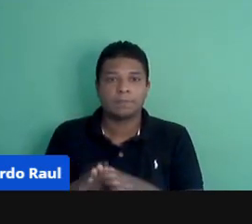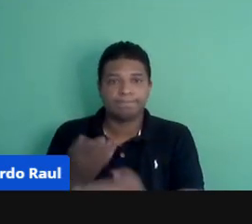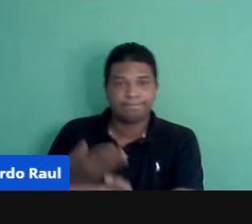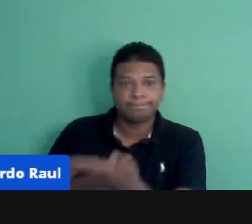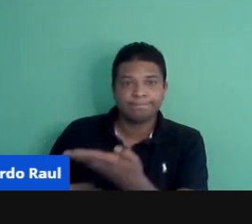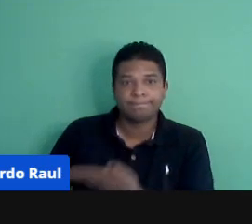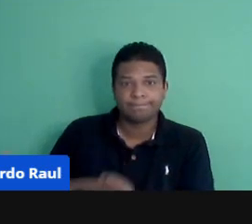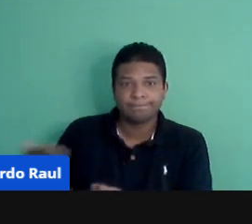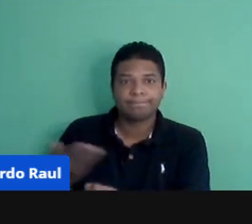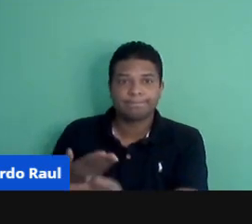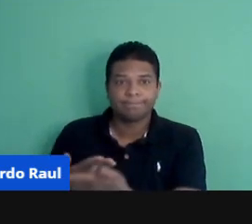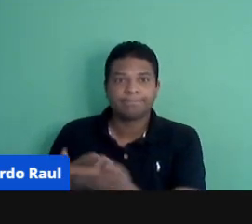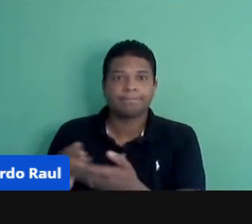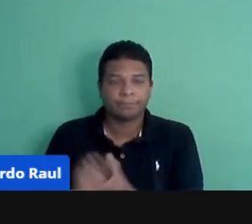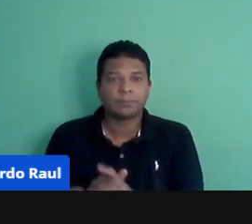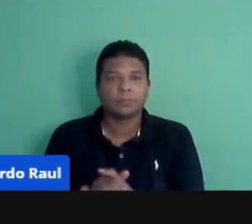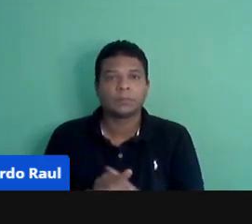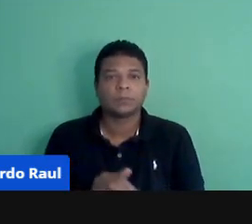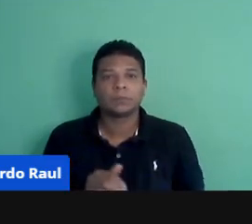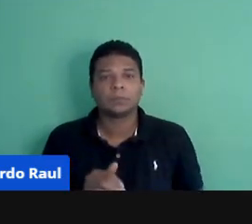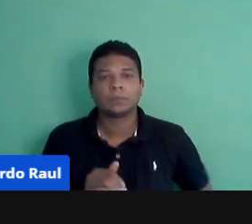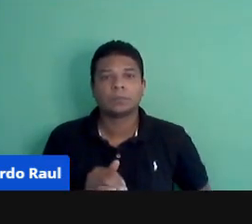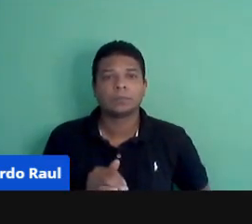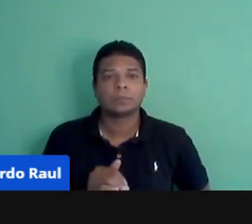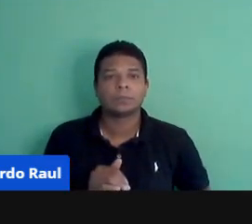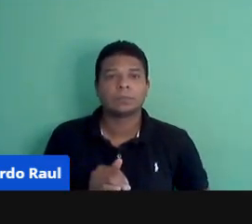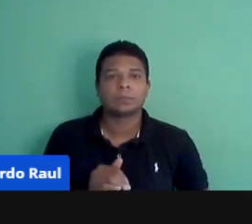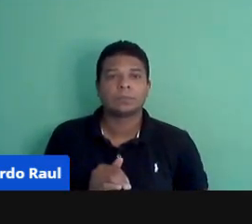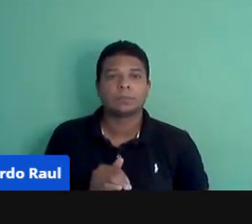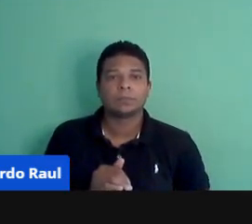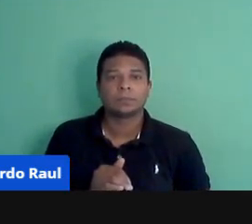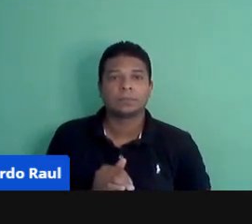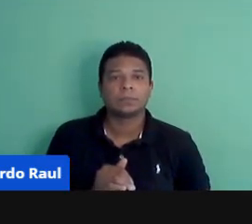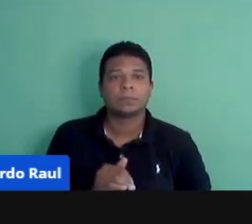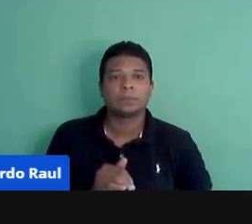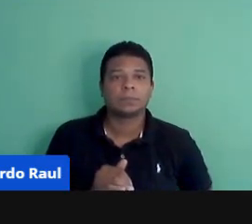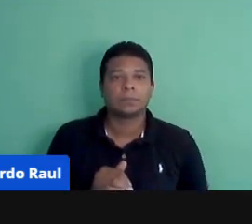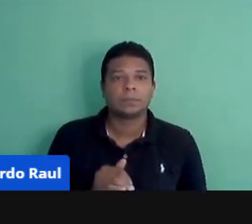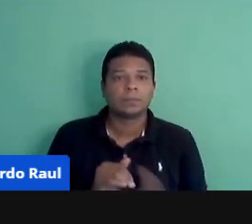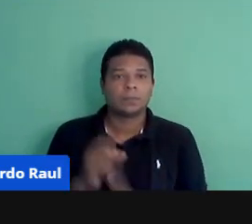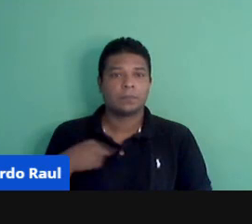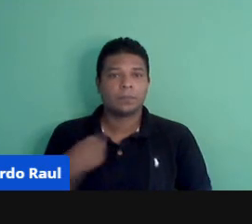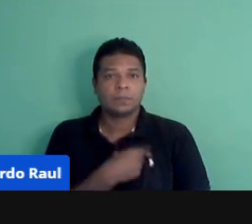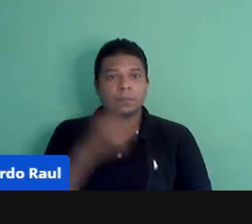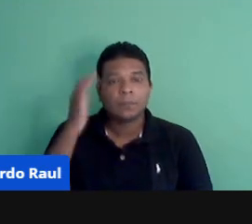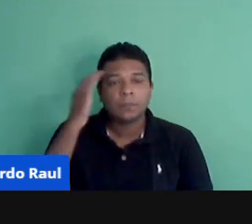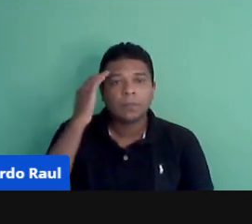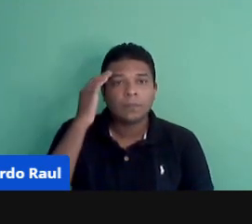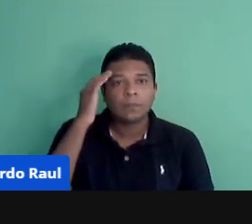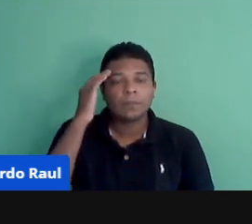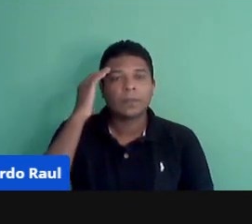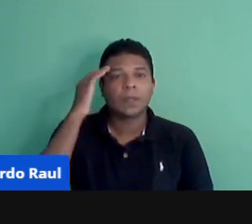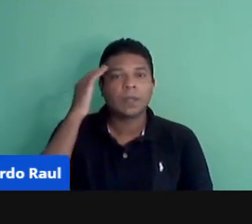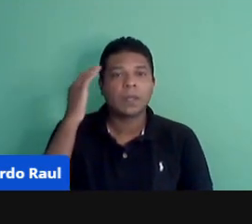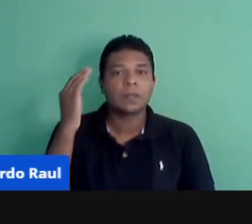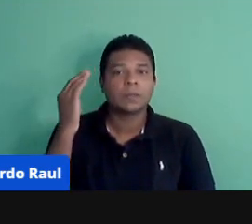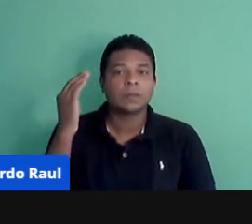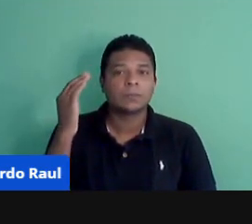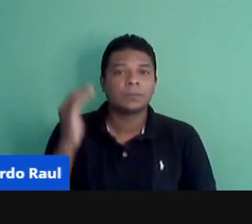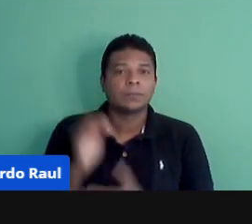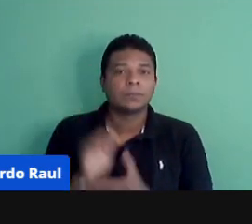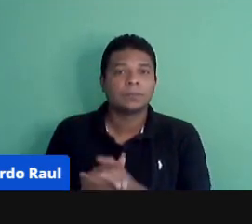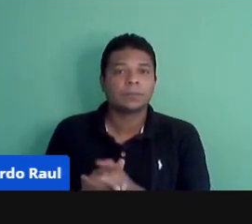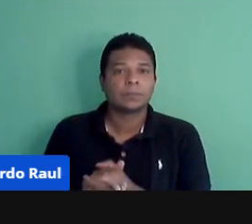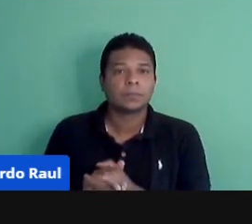foi disciplinada dentro desse horário, mas muitas vezes isso é uma questão pessoal minha, no diálogo